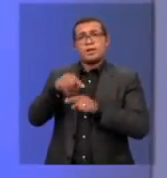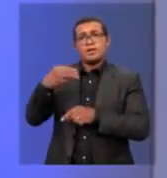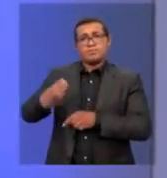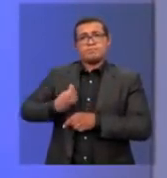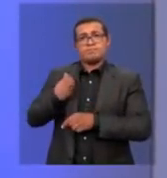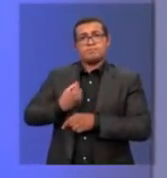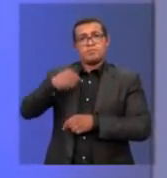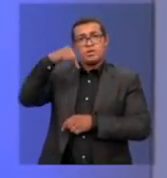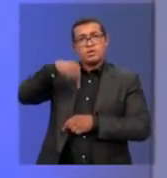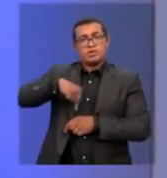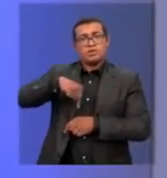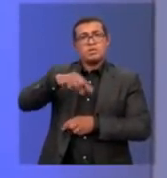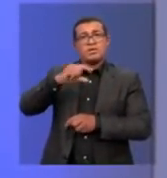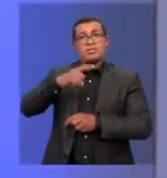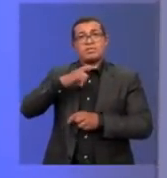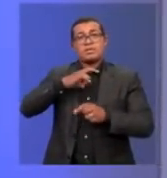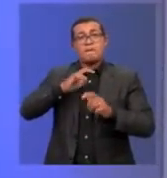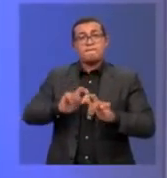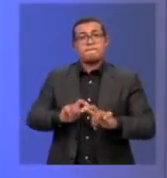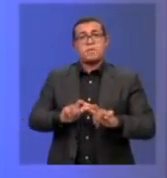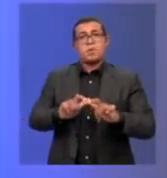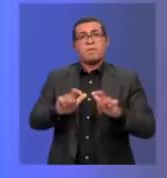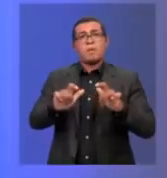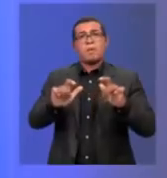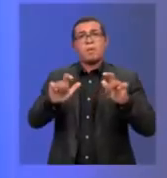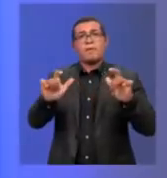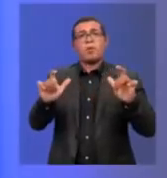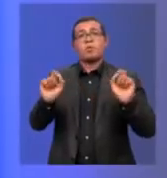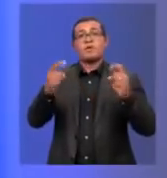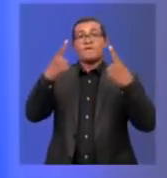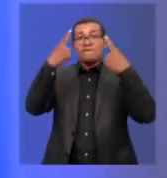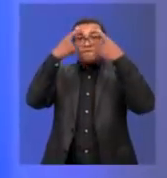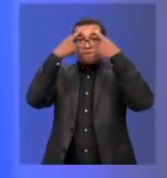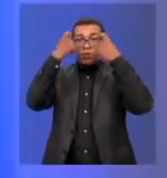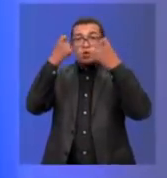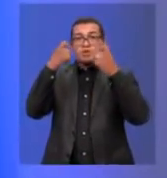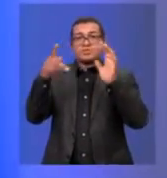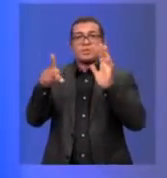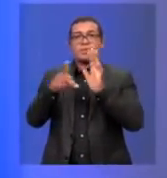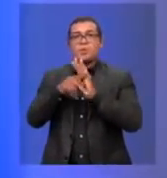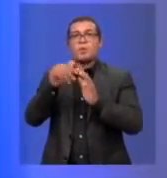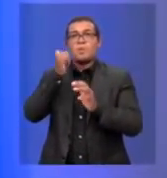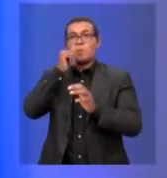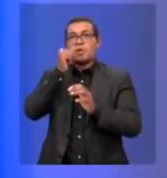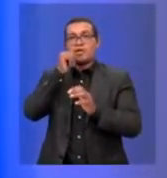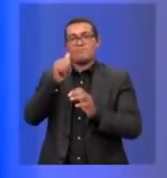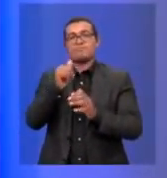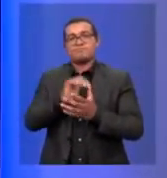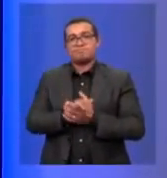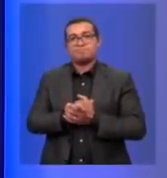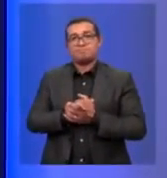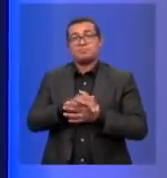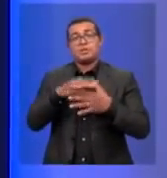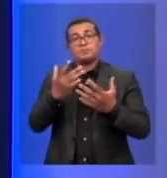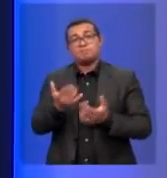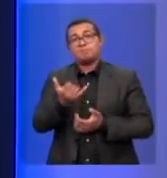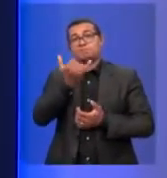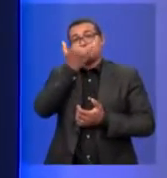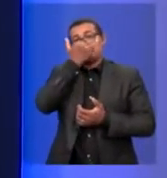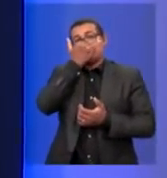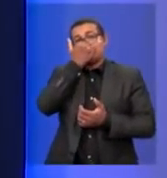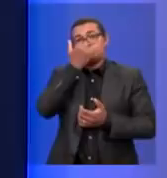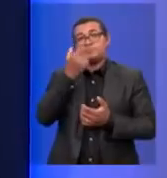santo que possuem os maiores índices de violência contra a mulher infelizmente nós vemos